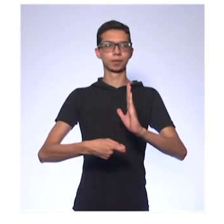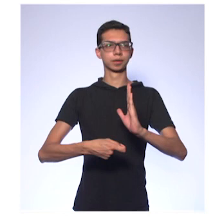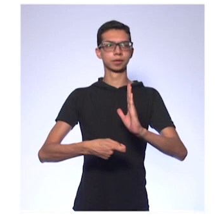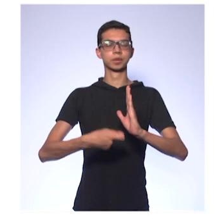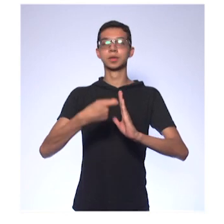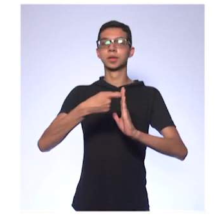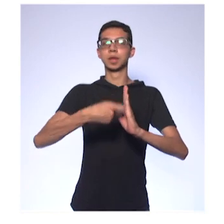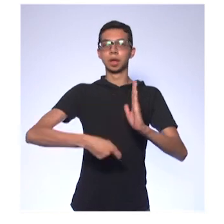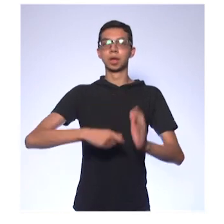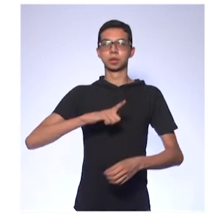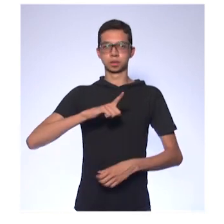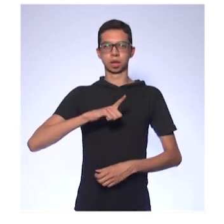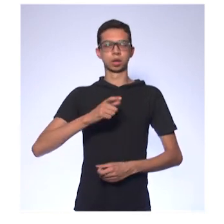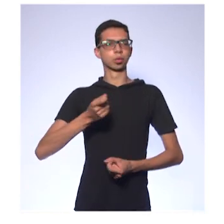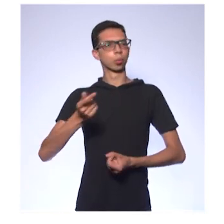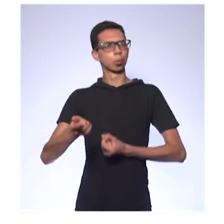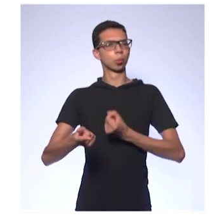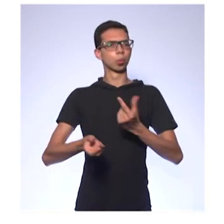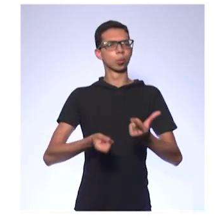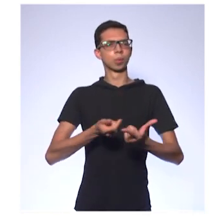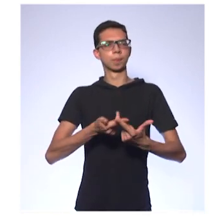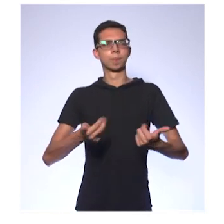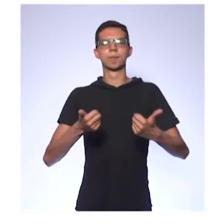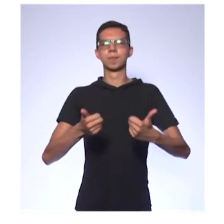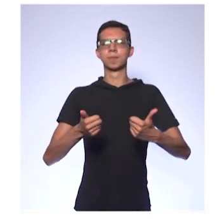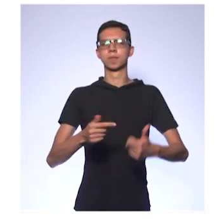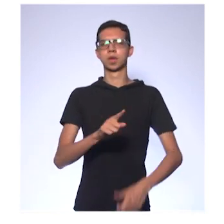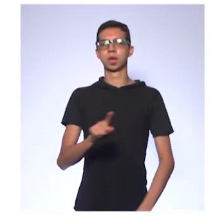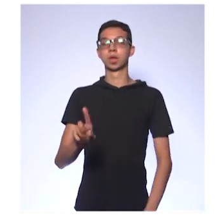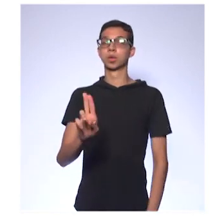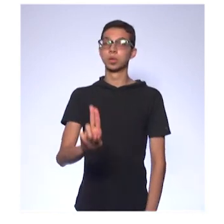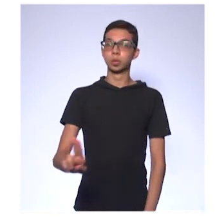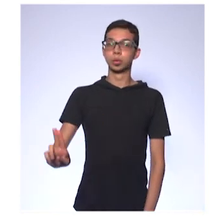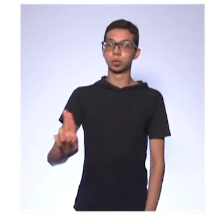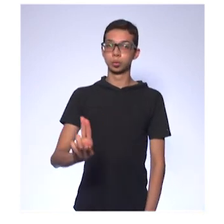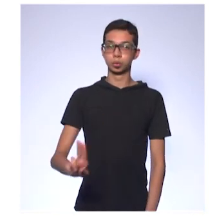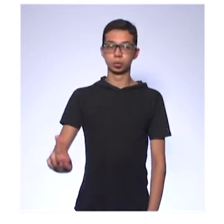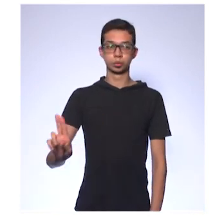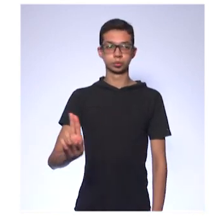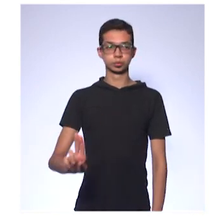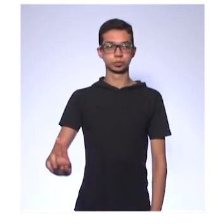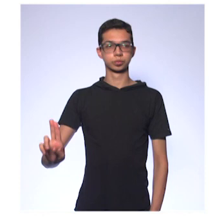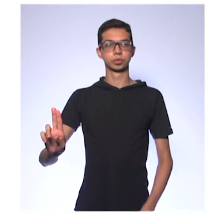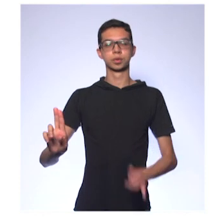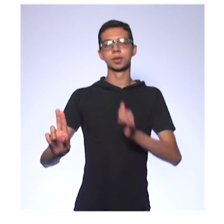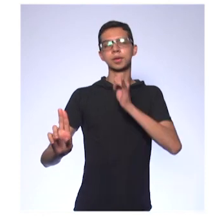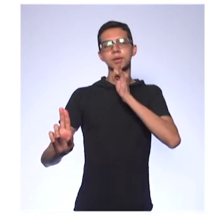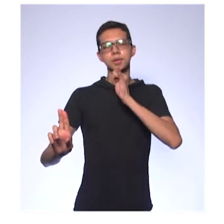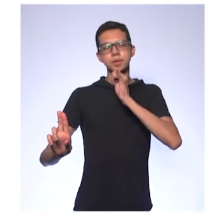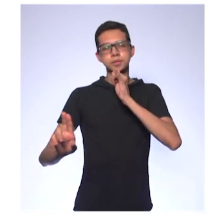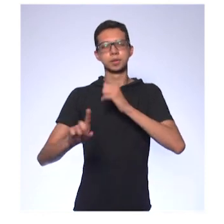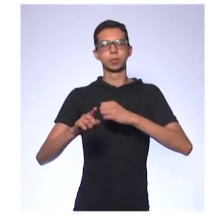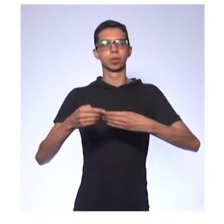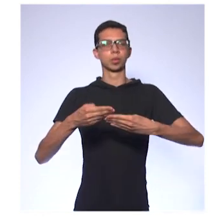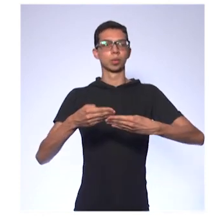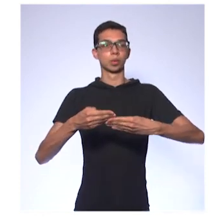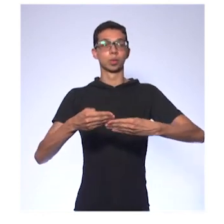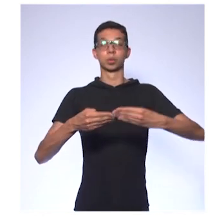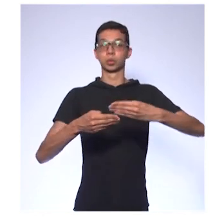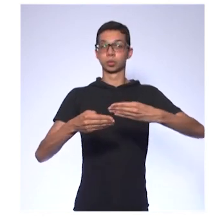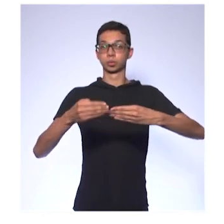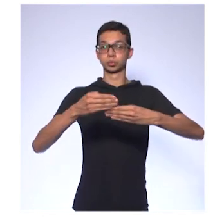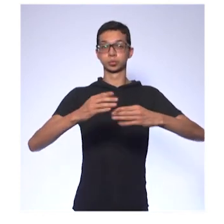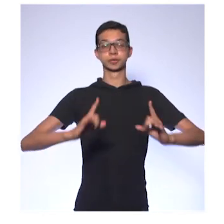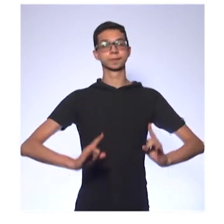alguns dos benefícios de se utilizar estruturas pré-moldadas na construção de altos